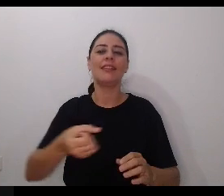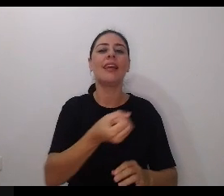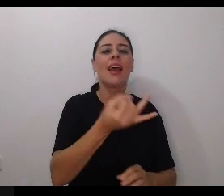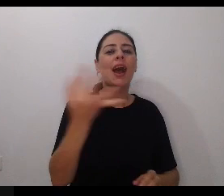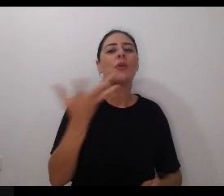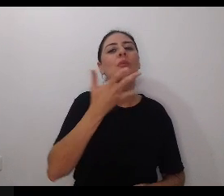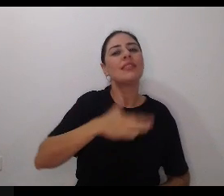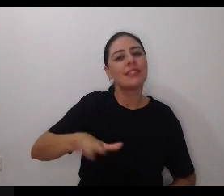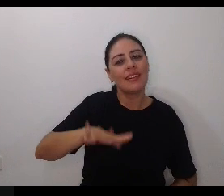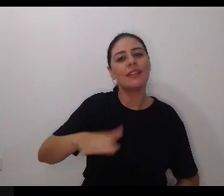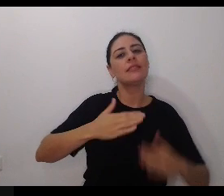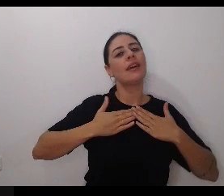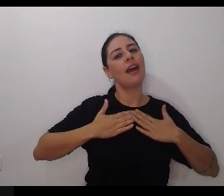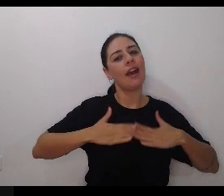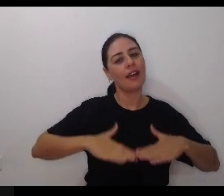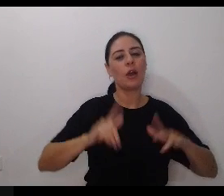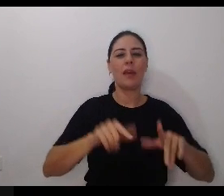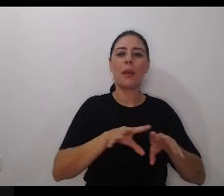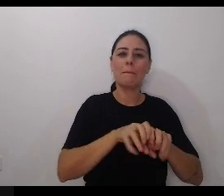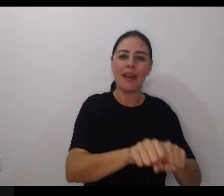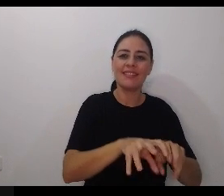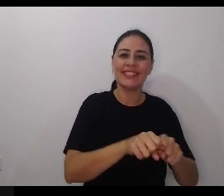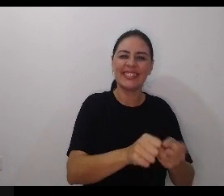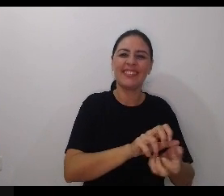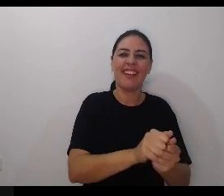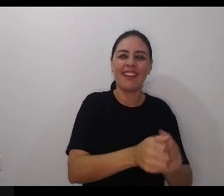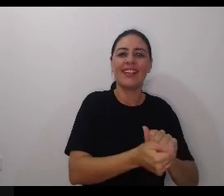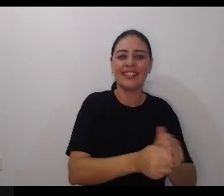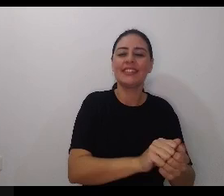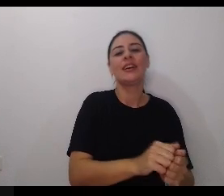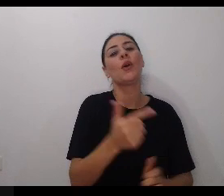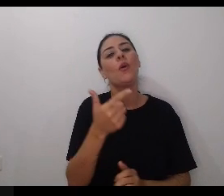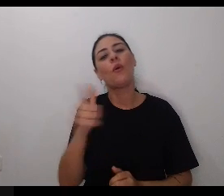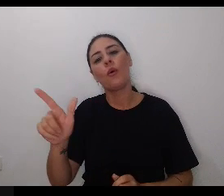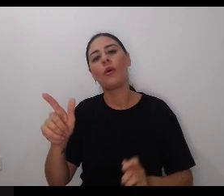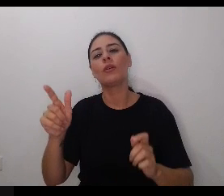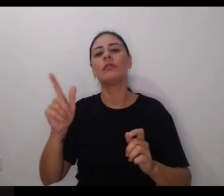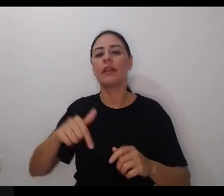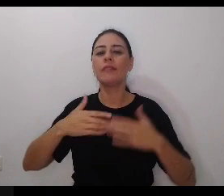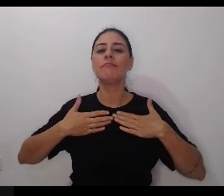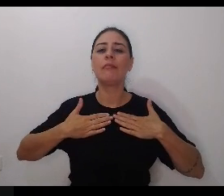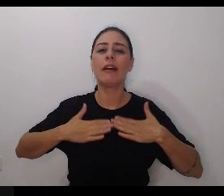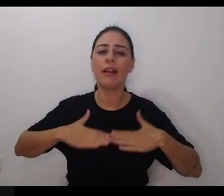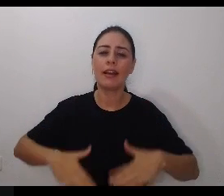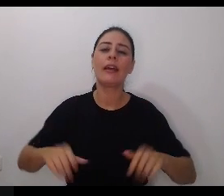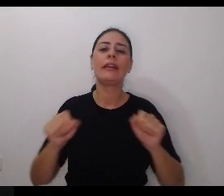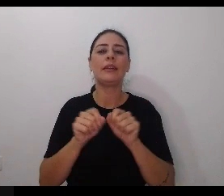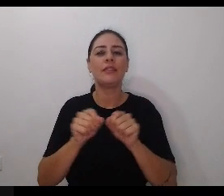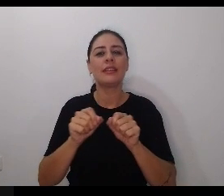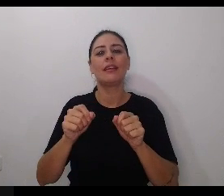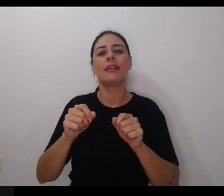né? Cada criança é uma, então tem criança que se acalma com massinha, tem criança que não.